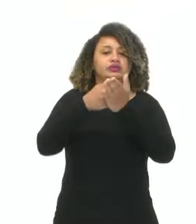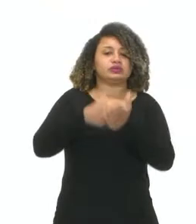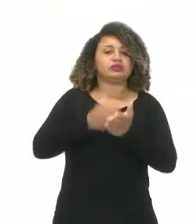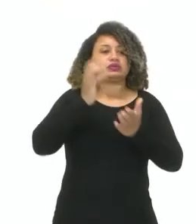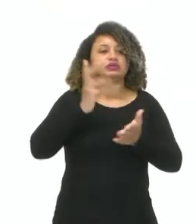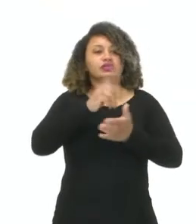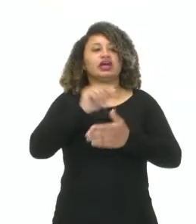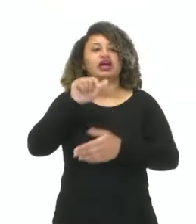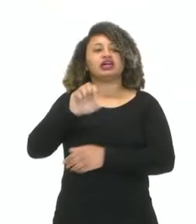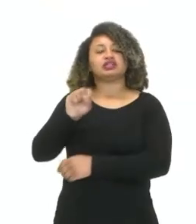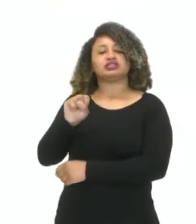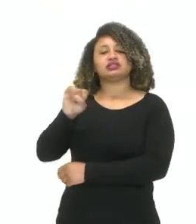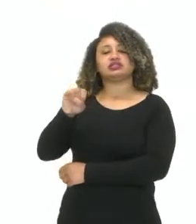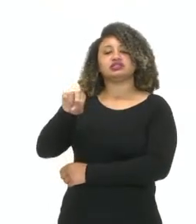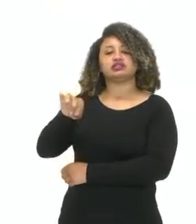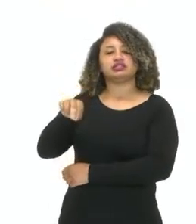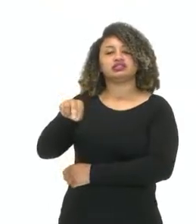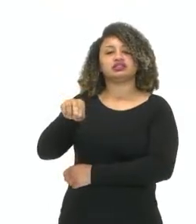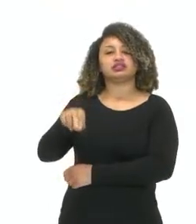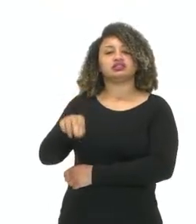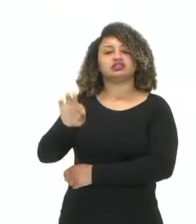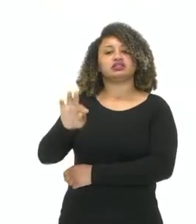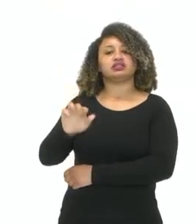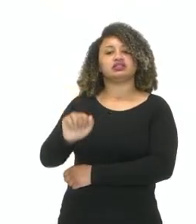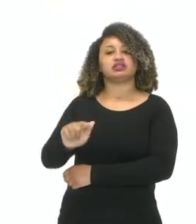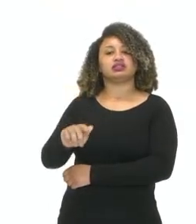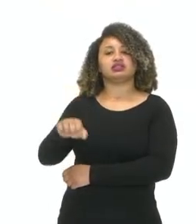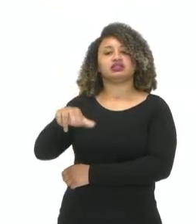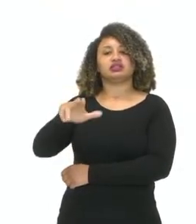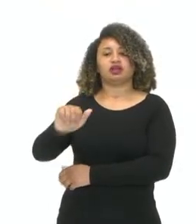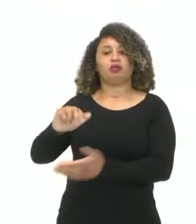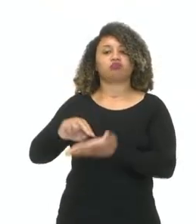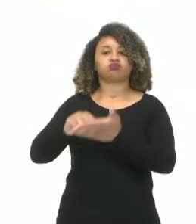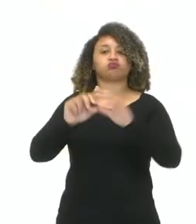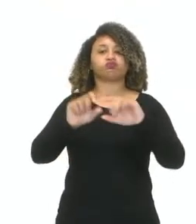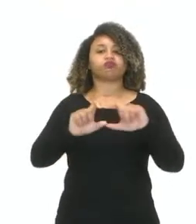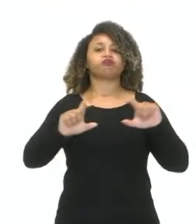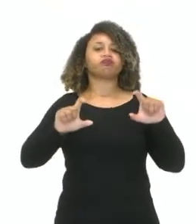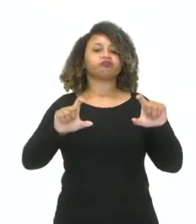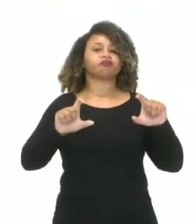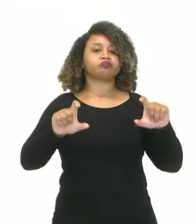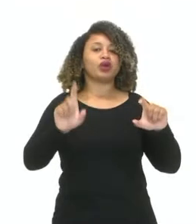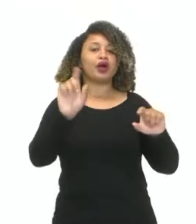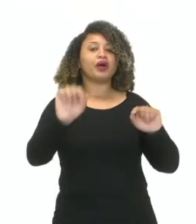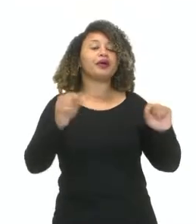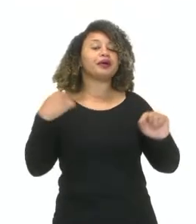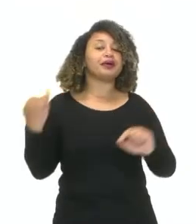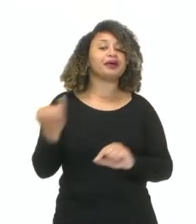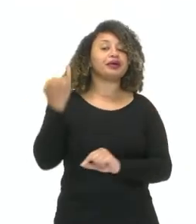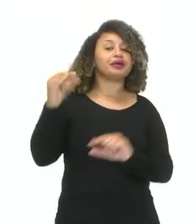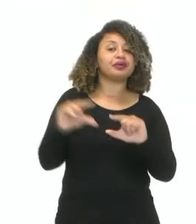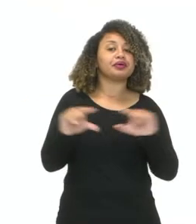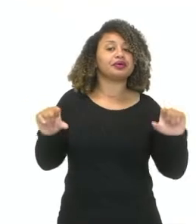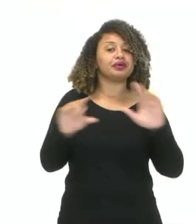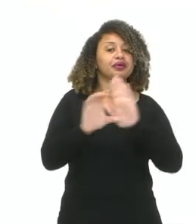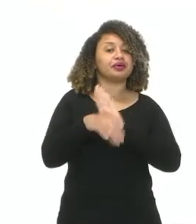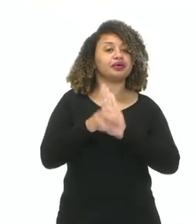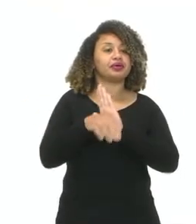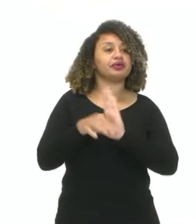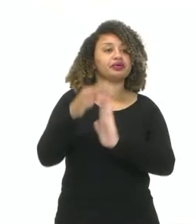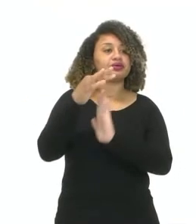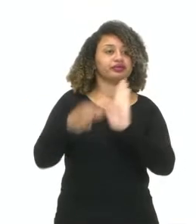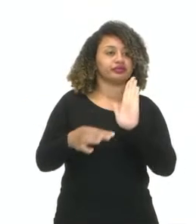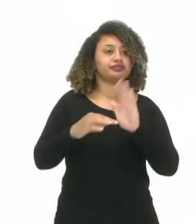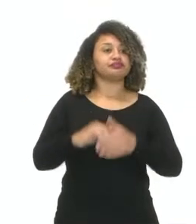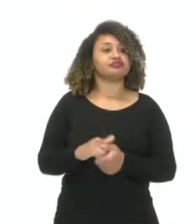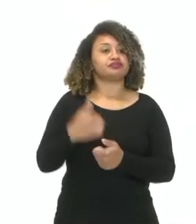está grafado, destacando em caixa alta a importância desse conceito no texto. Tá, ó, no